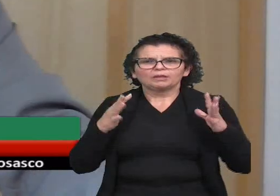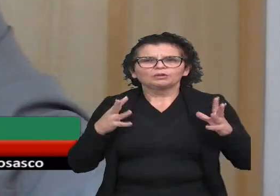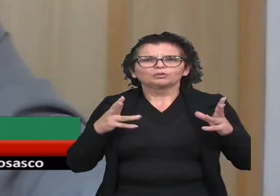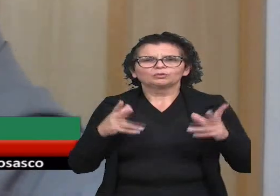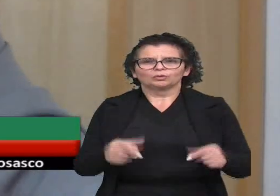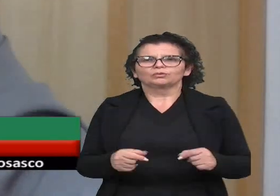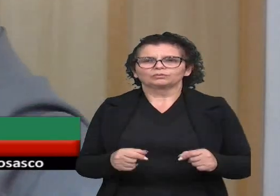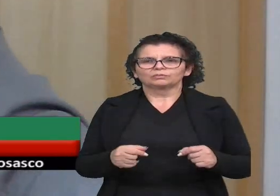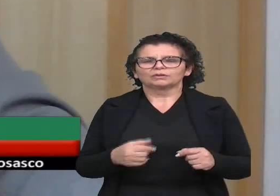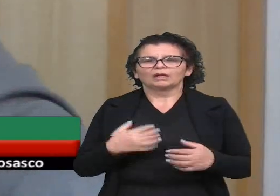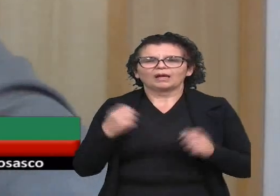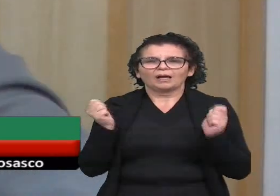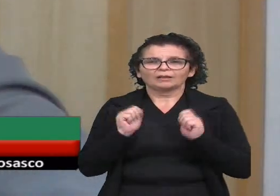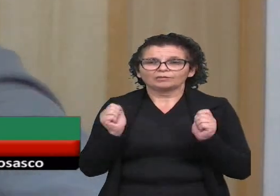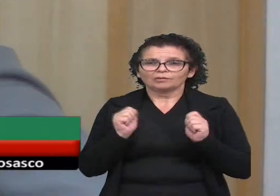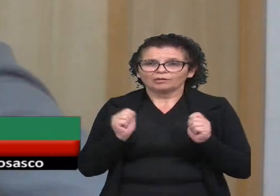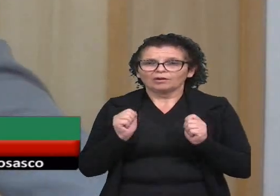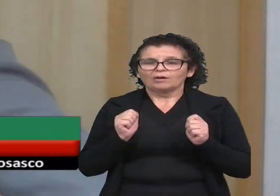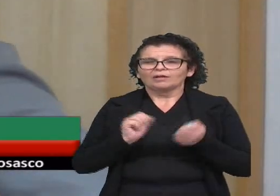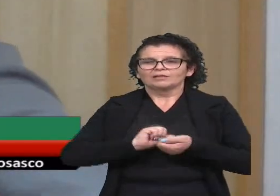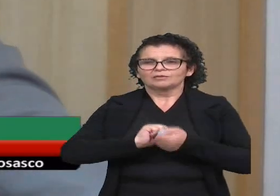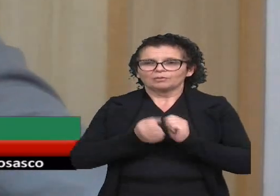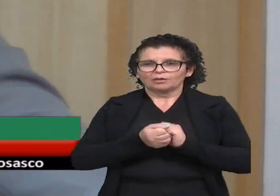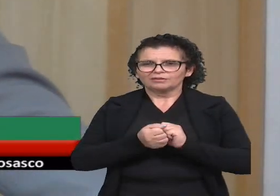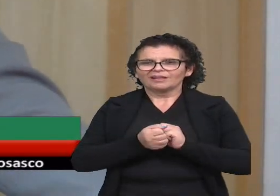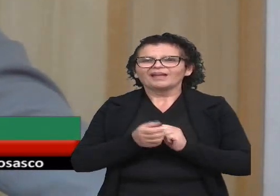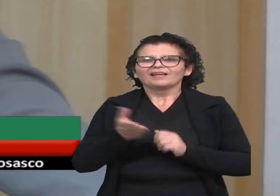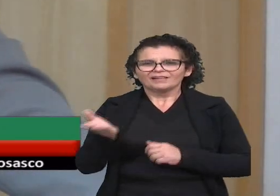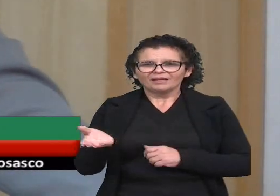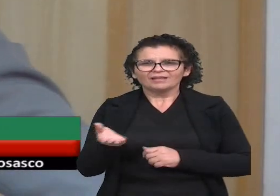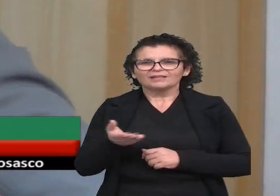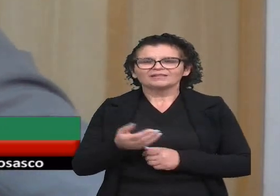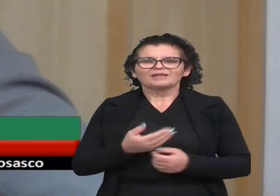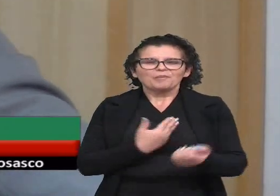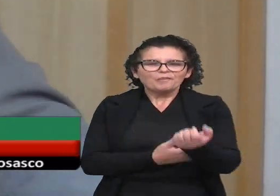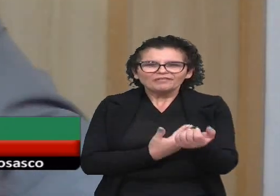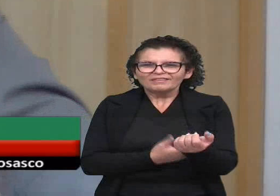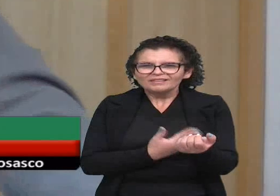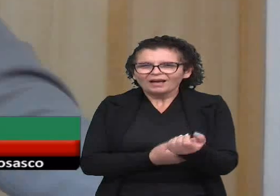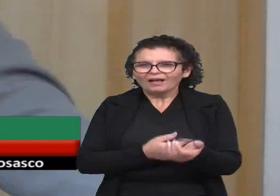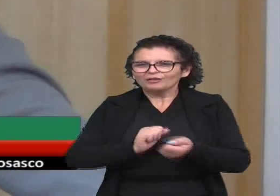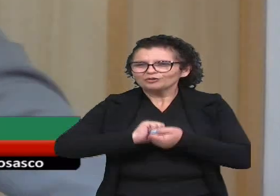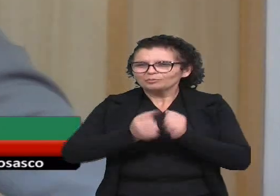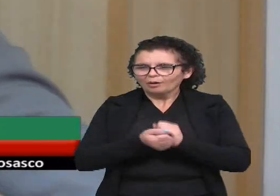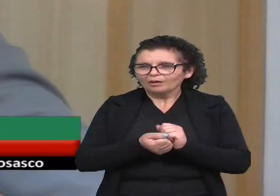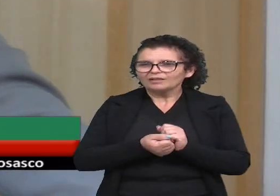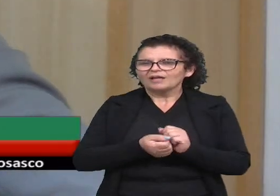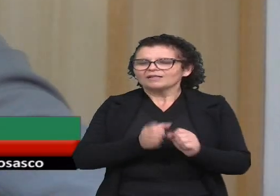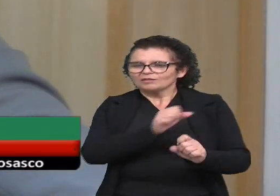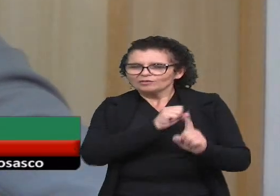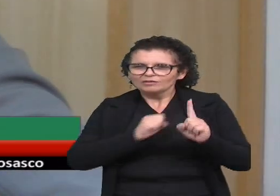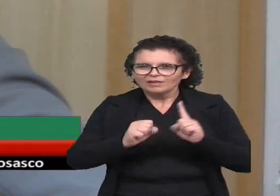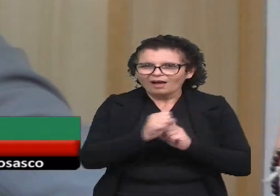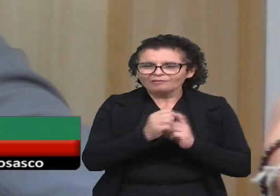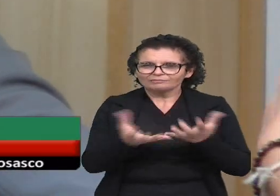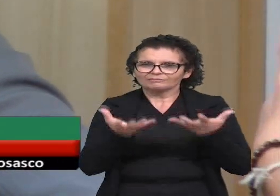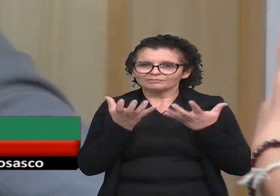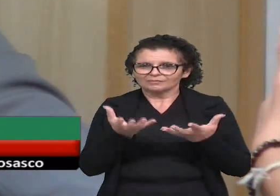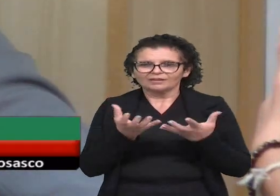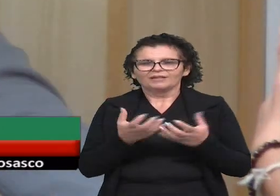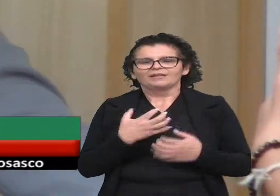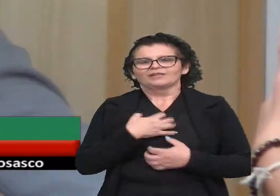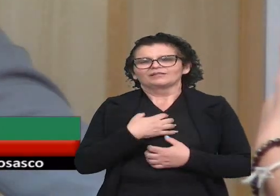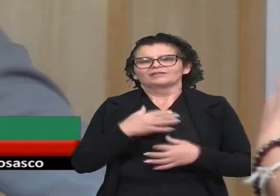que é apaixonado pelo esporte. Aqui eu tenho nobres vereadores que têm o esporte na veia, né? Tem a questão social na veia, então eu fico